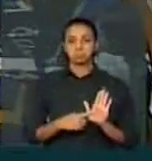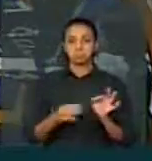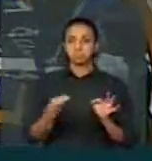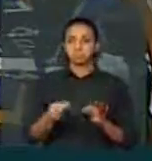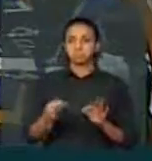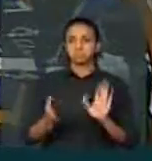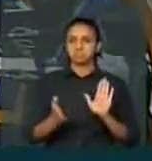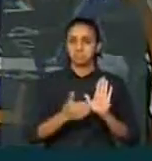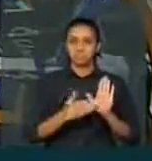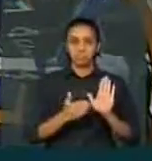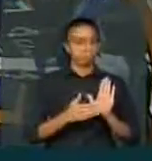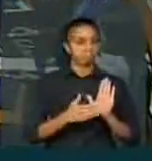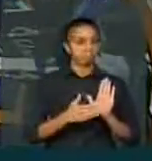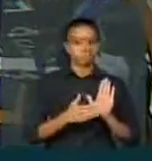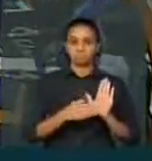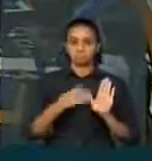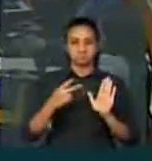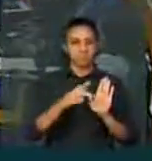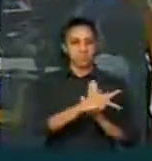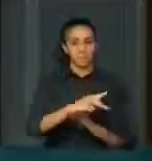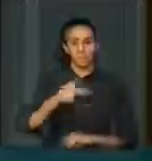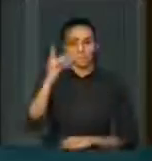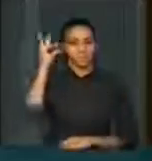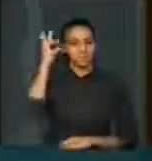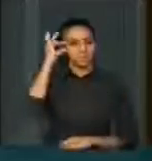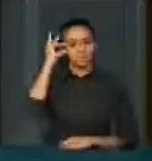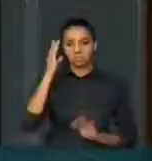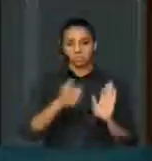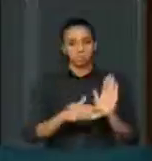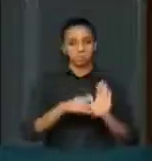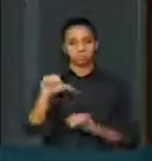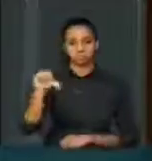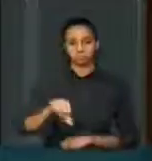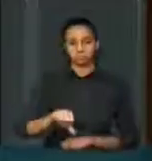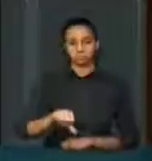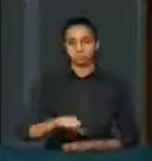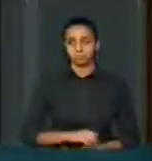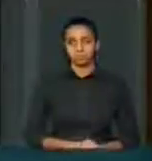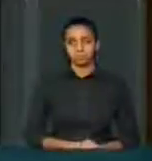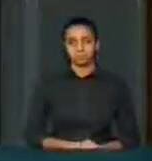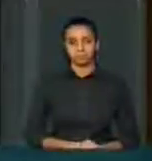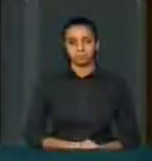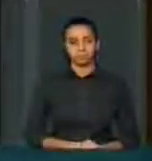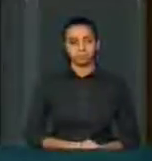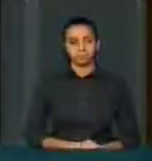orçamentária negativa chegar aqui no Congresso.